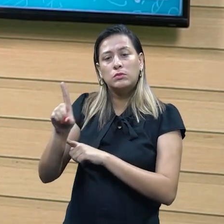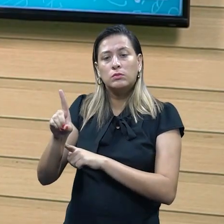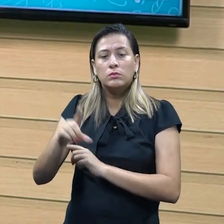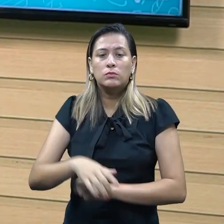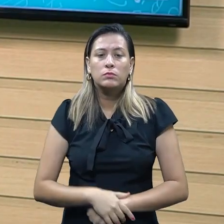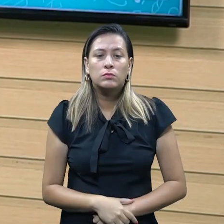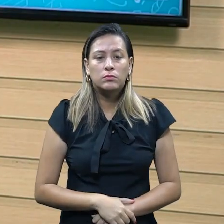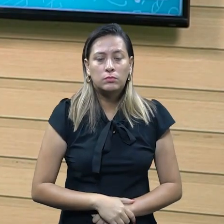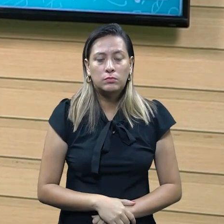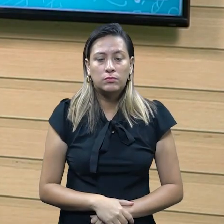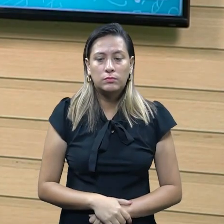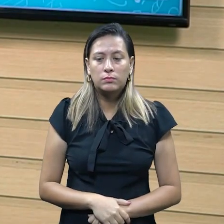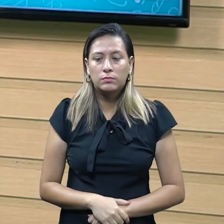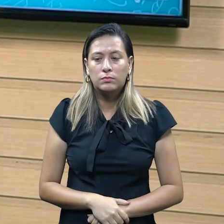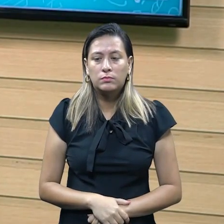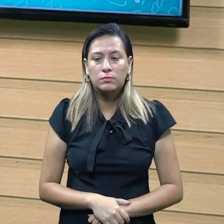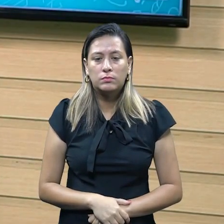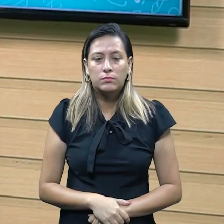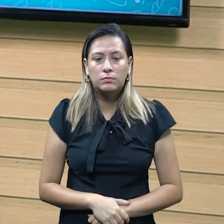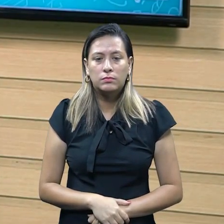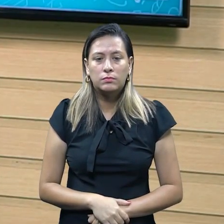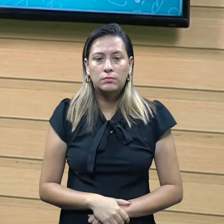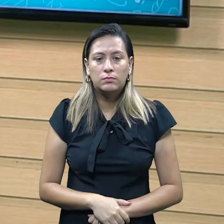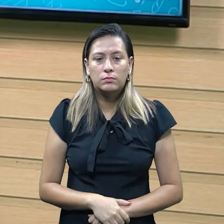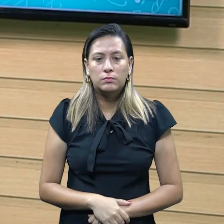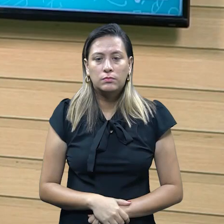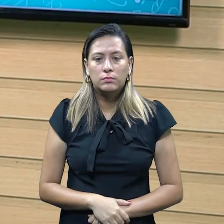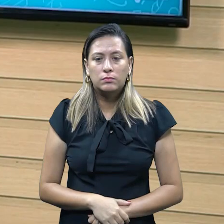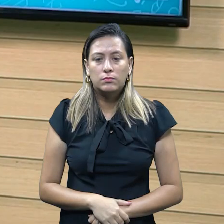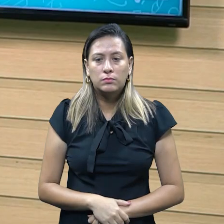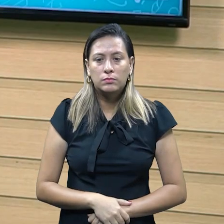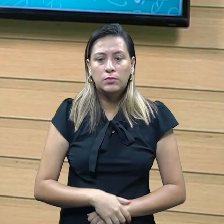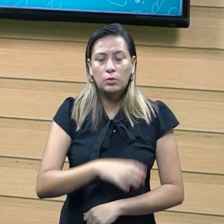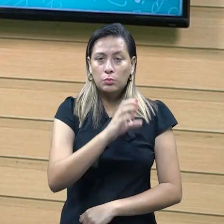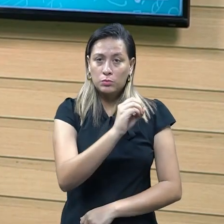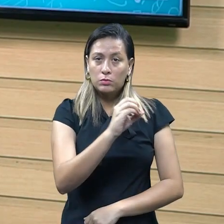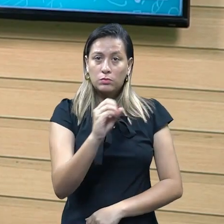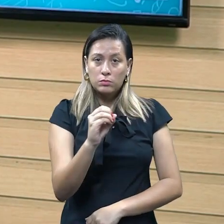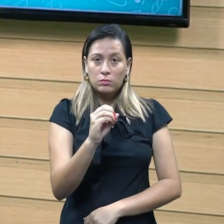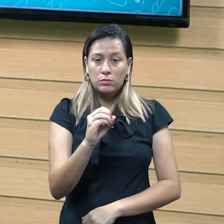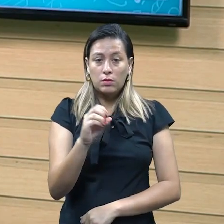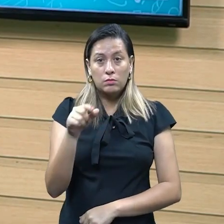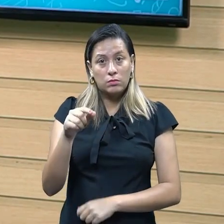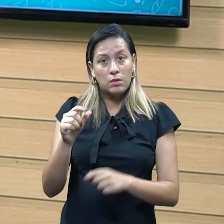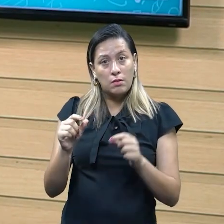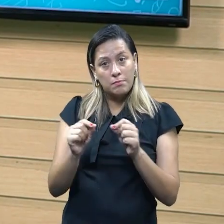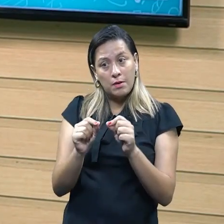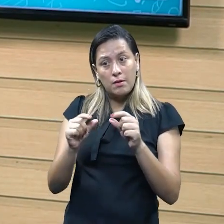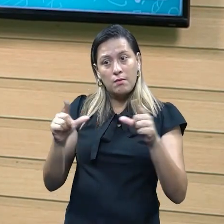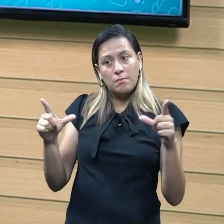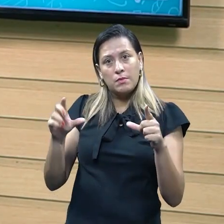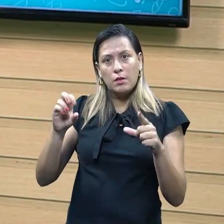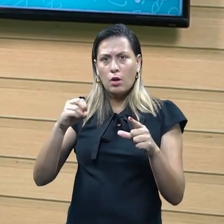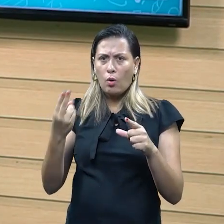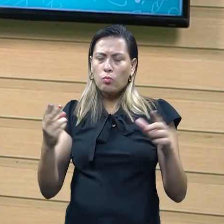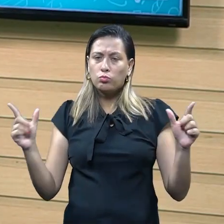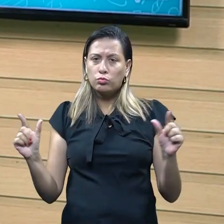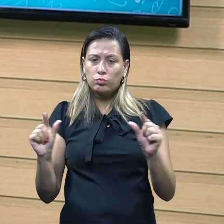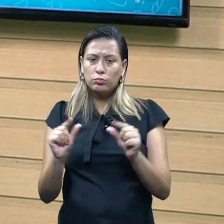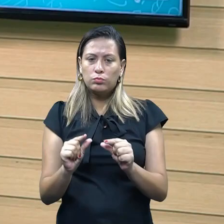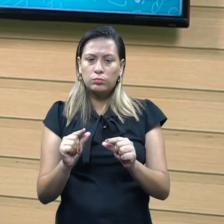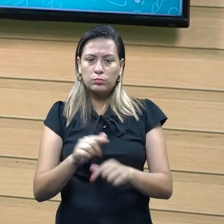origem desse sistema, ele tem como ponto 00 para quando você for ampliar ou reduzir, você